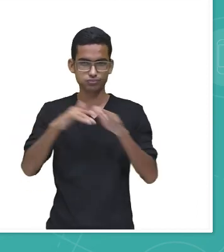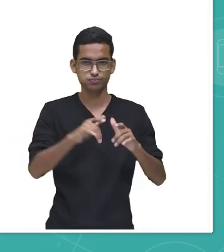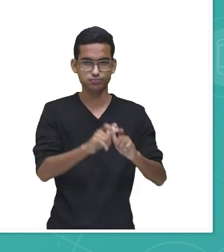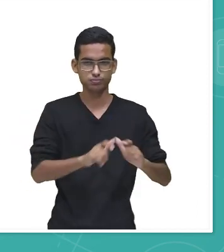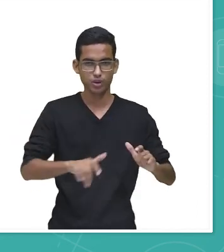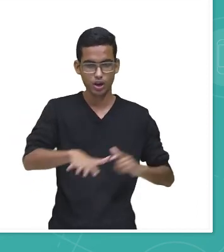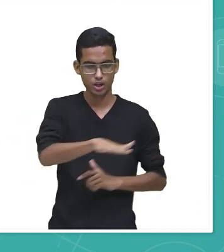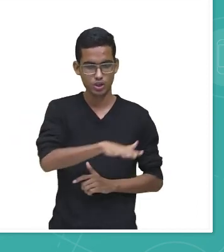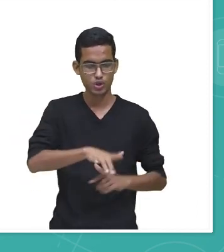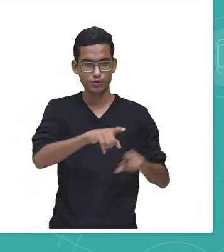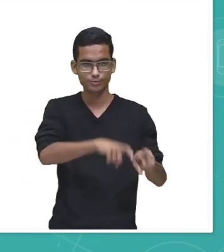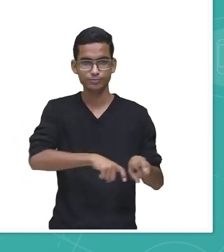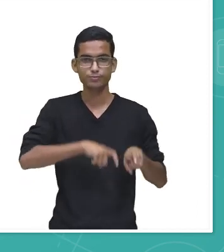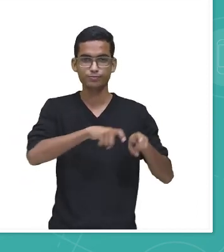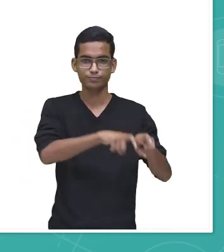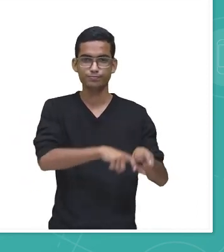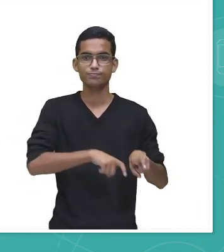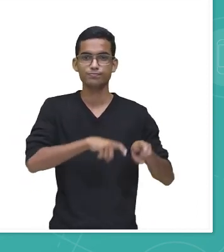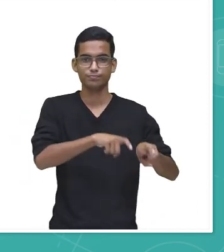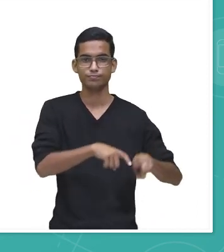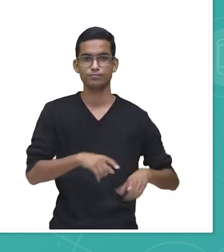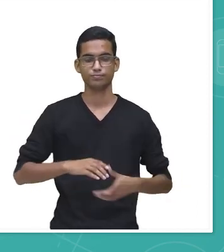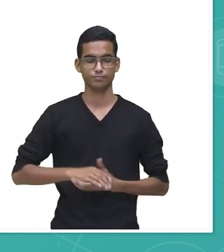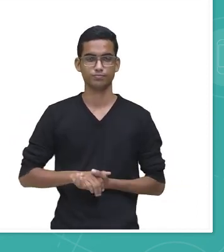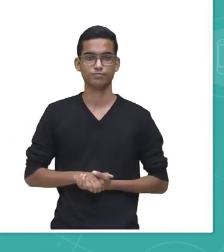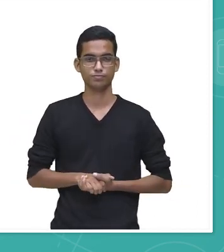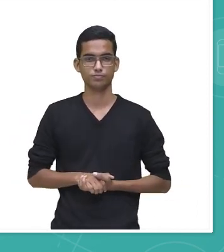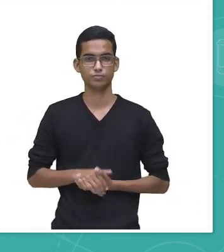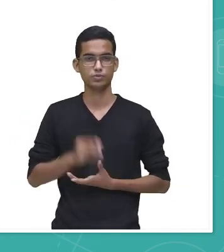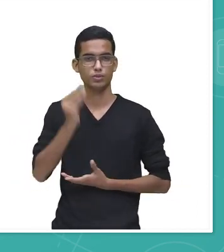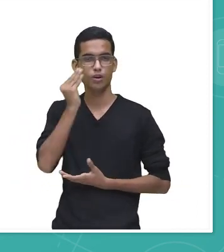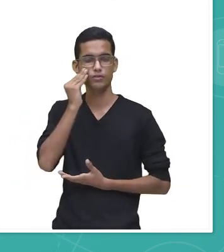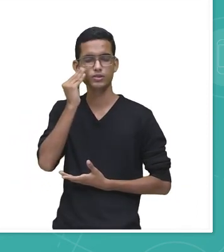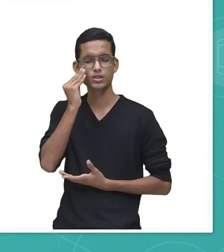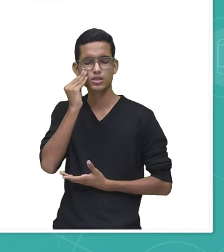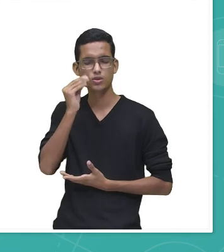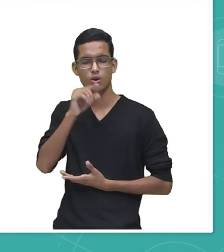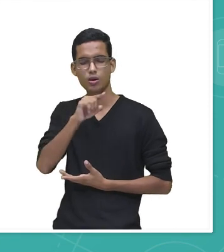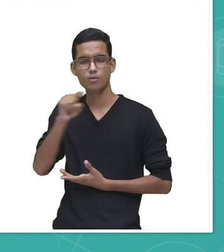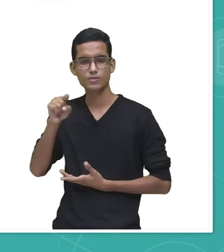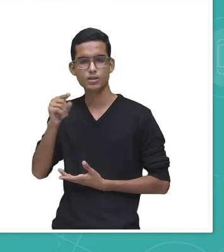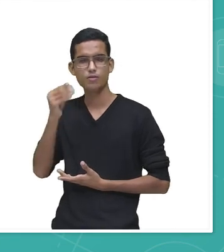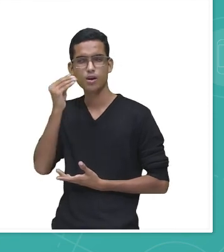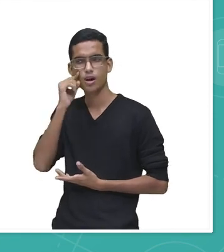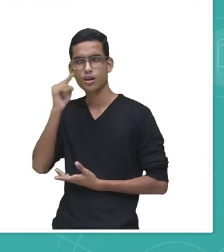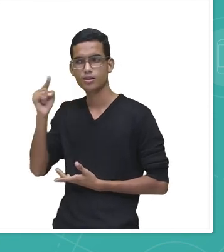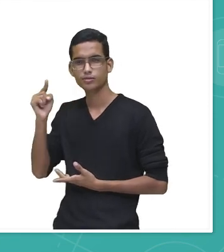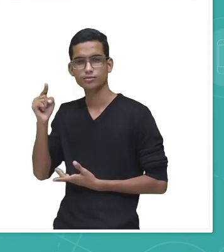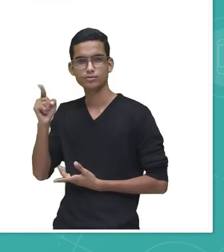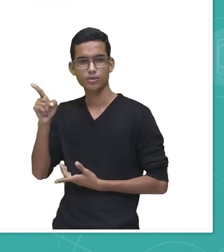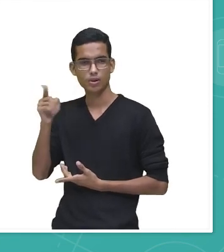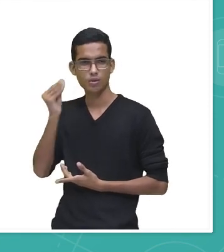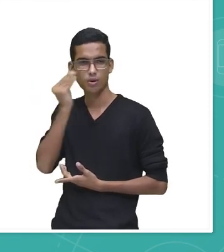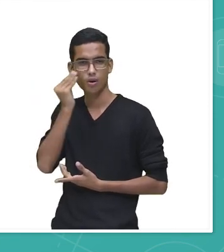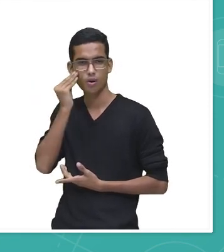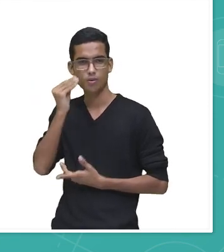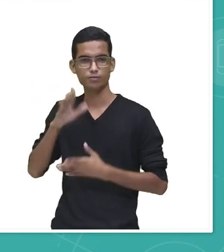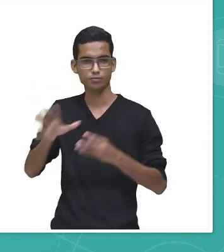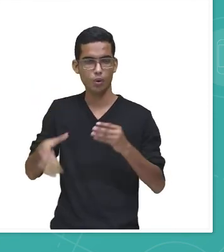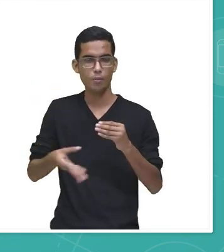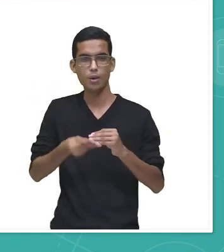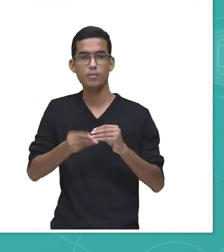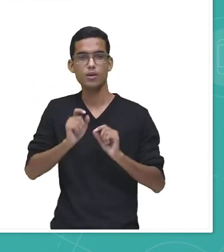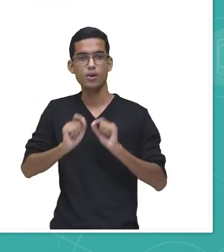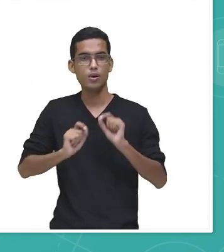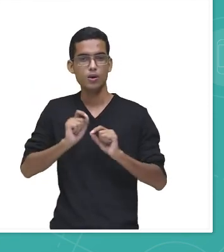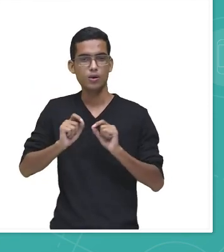bem? Então eu trouxe aí para vocês, só para vocês observarem, tomarem nota também, concentração de população em comunidades rurais e declínio